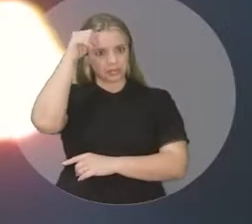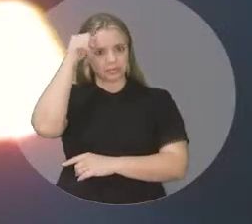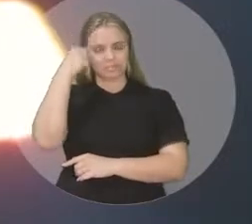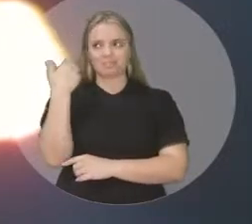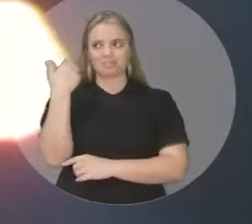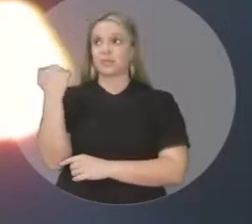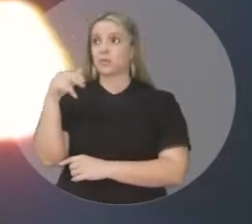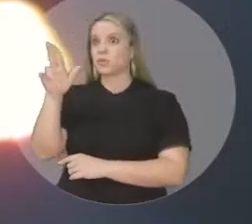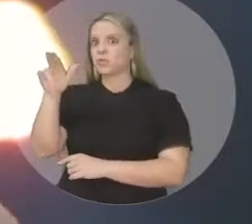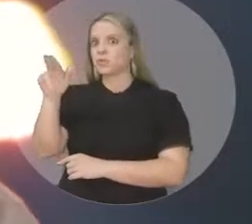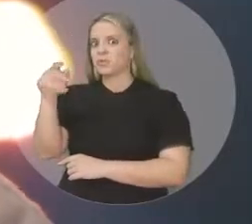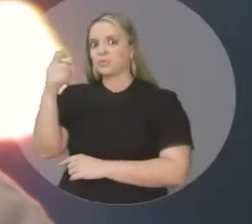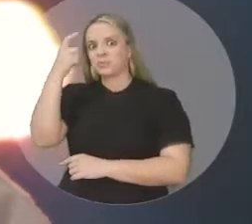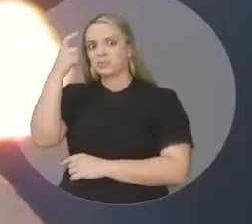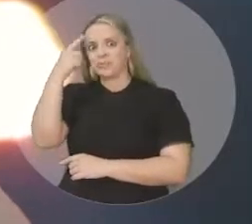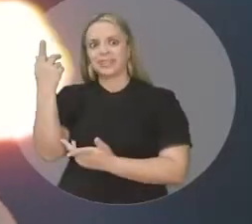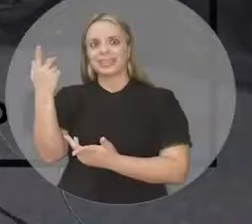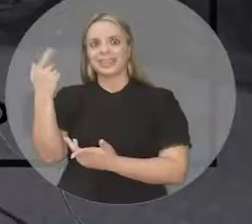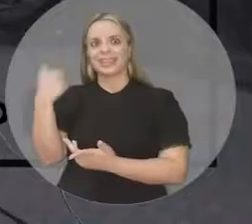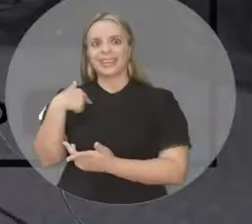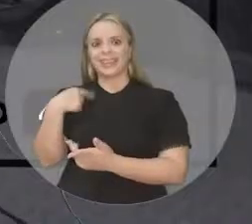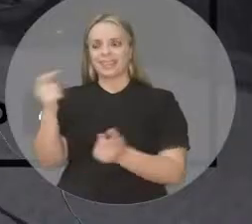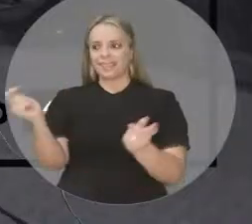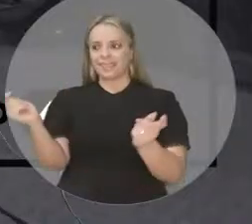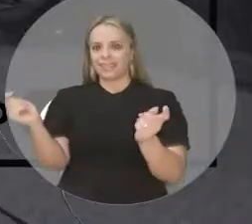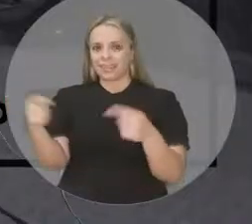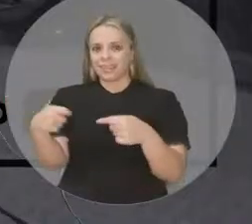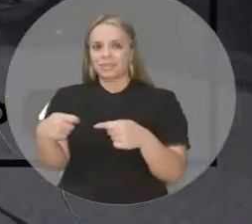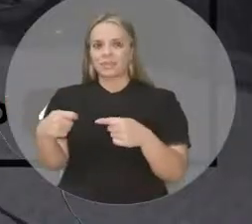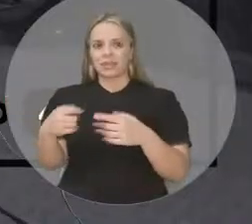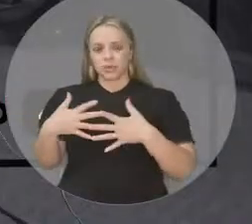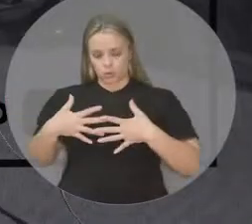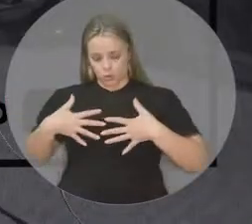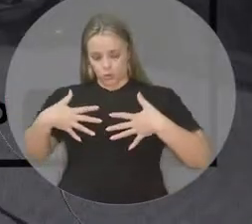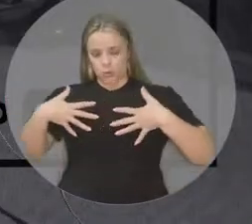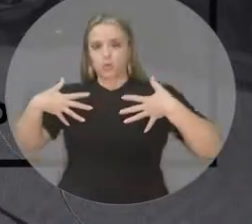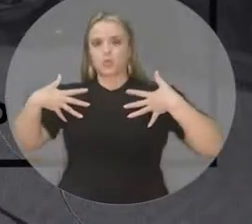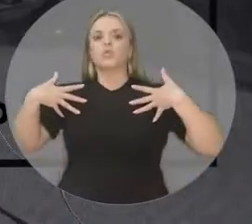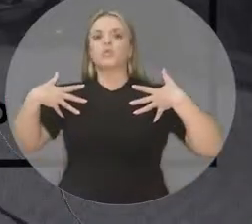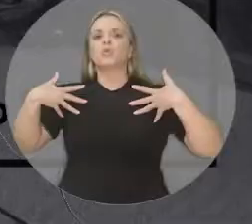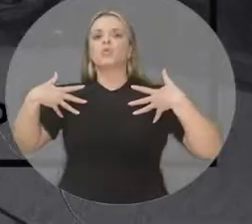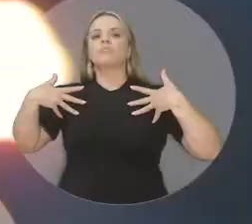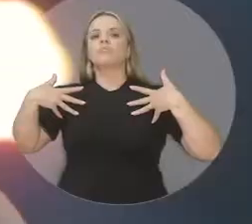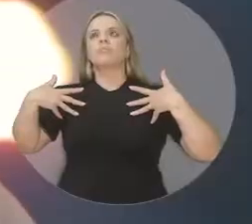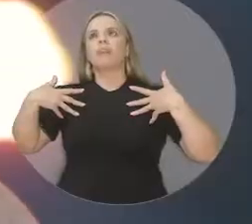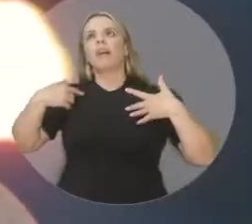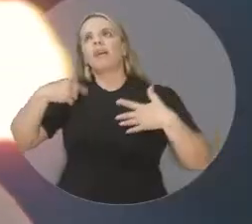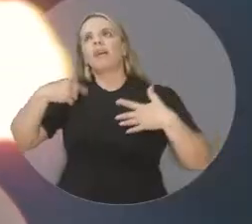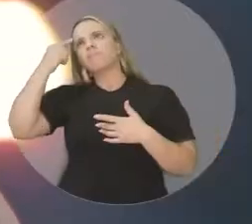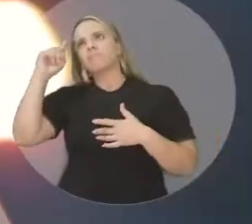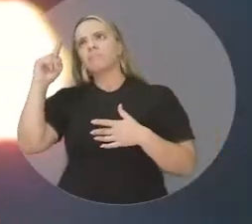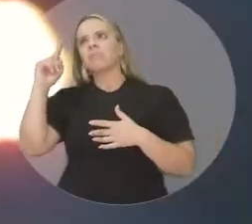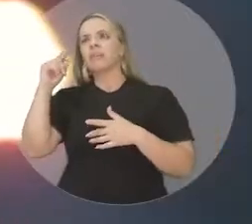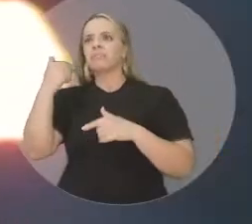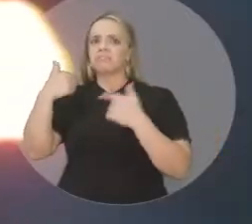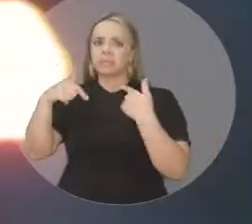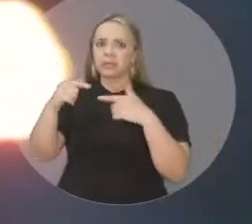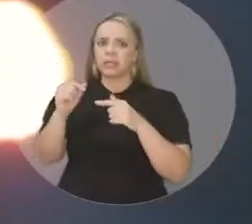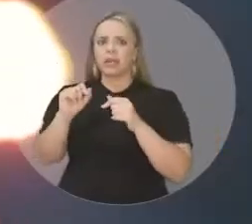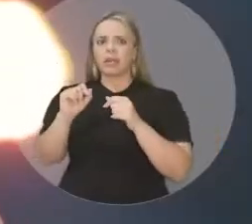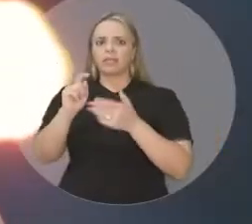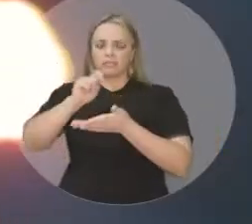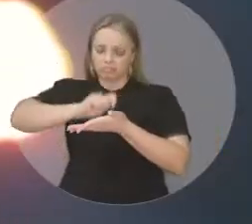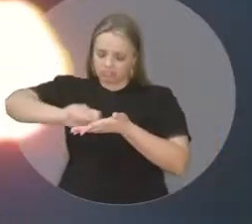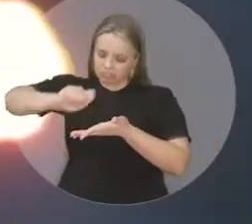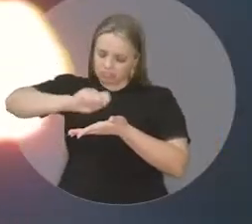rock, instrumental, e as expectativas são as melhores possíveis, a aceitação do público tem sido